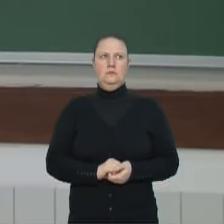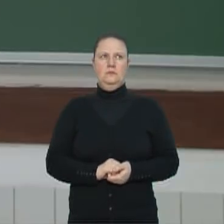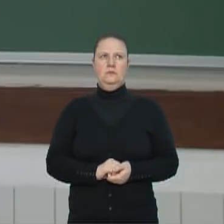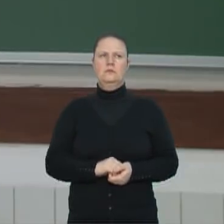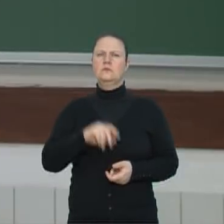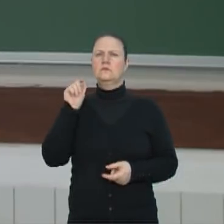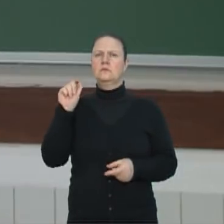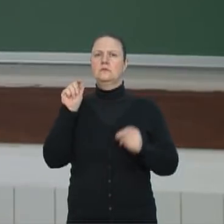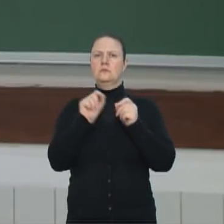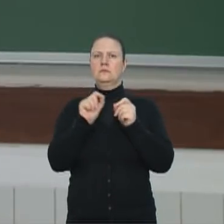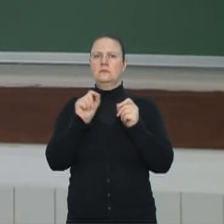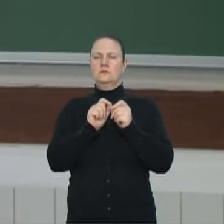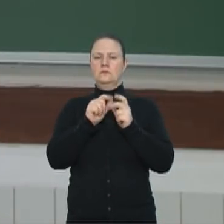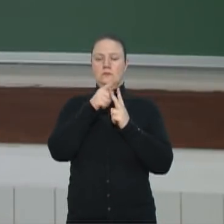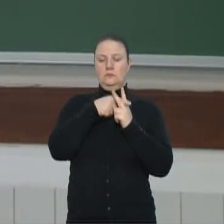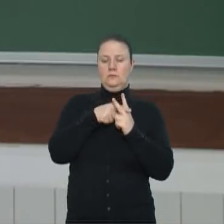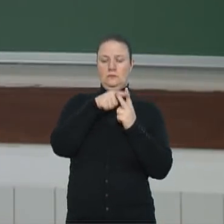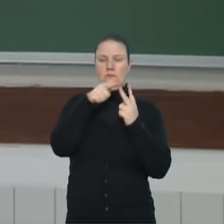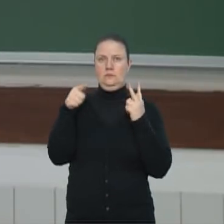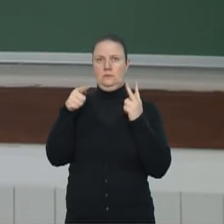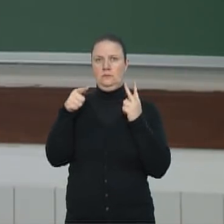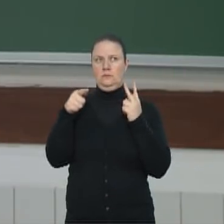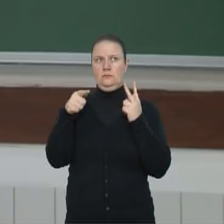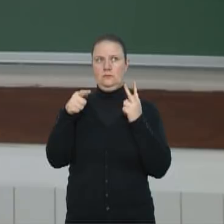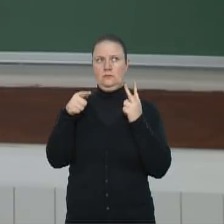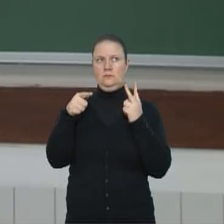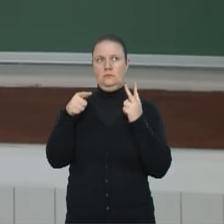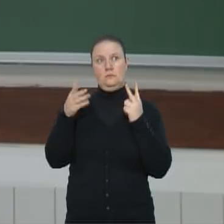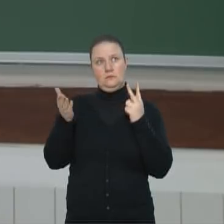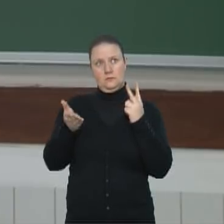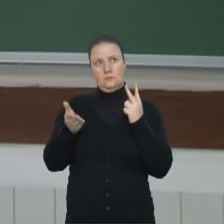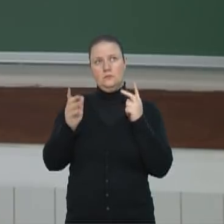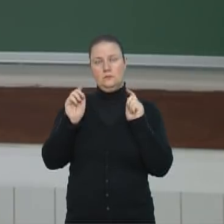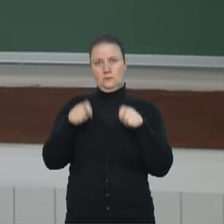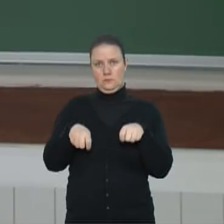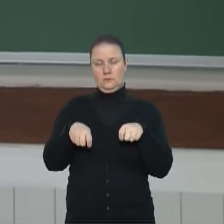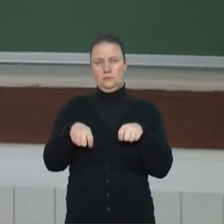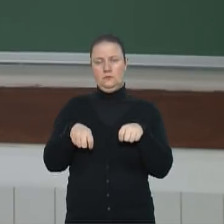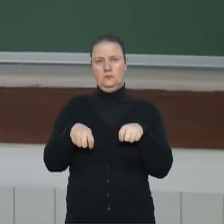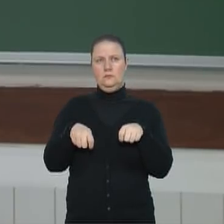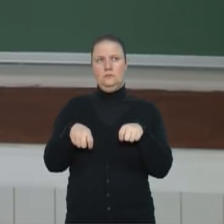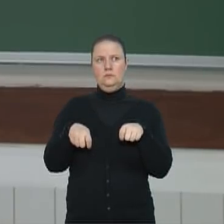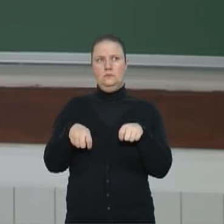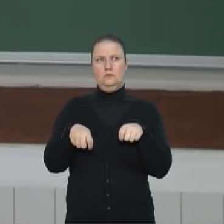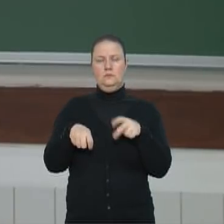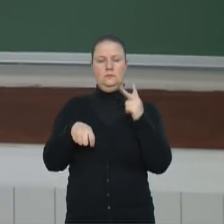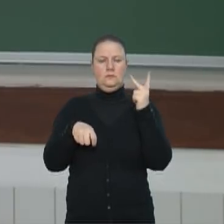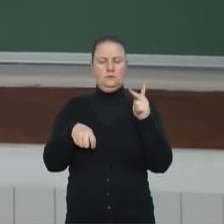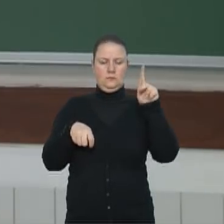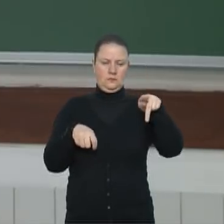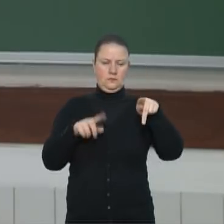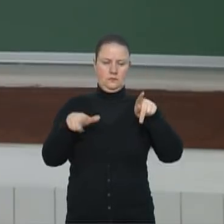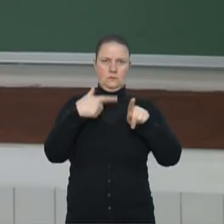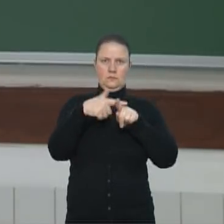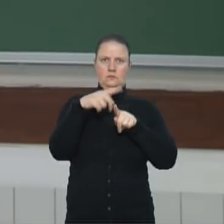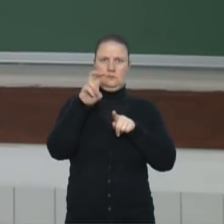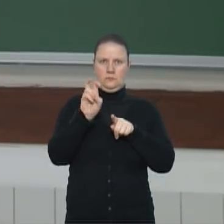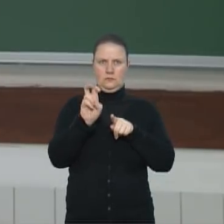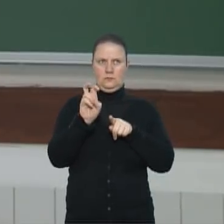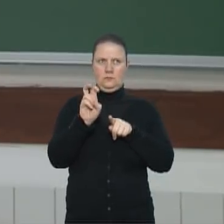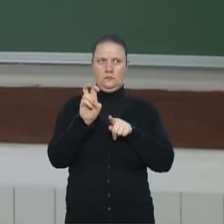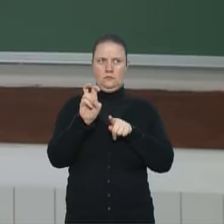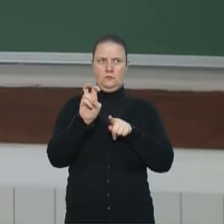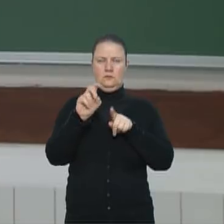O que eu vou fazer? Eu vou extrair a raiz, né? Tá P mais 5 ao quadrado, né? Eu posso extrair a raiz e fico com P mais 5 igual a mais ou menos a raiz